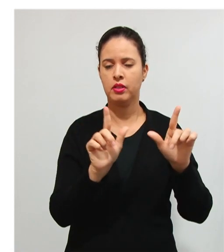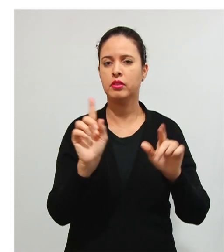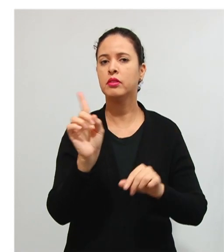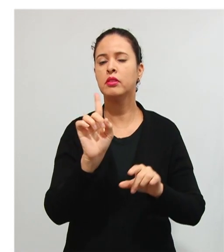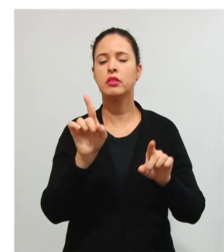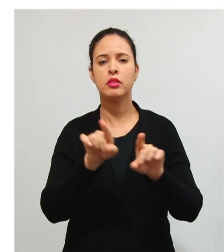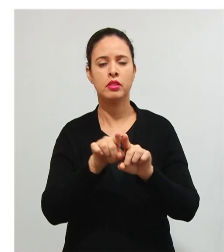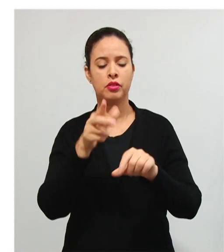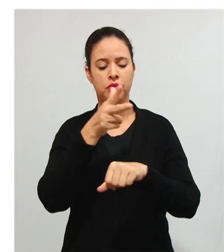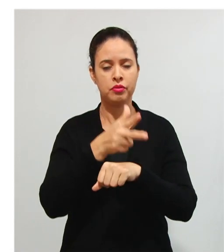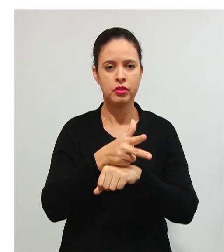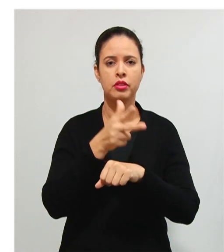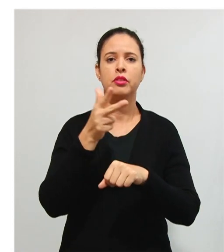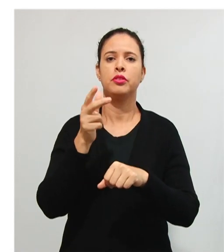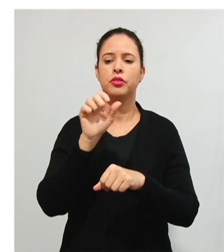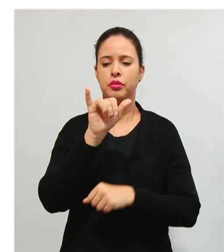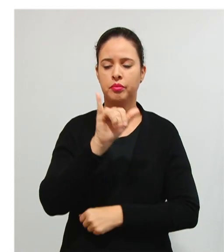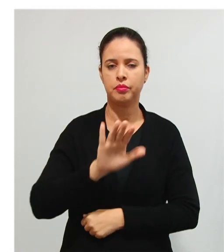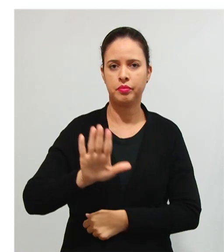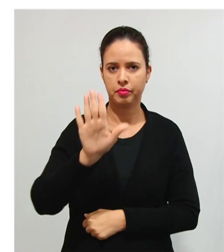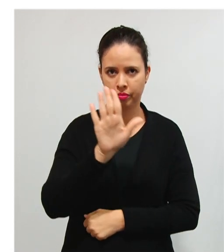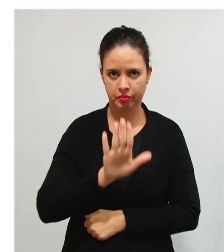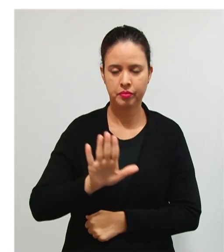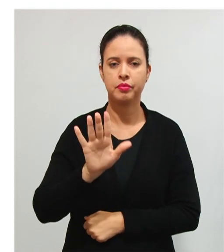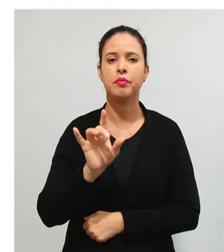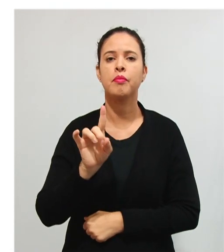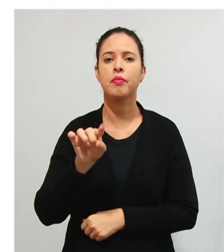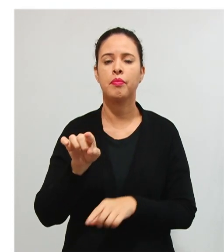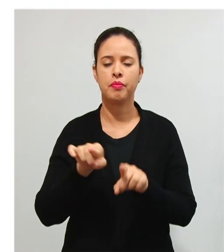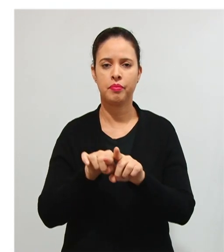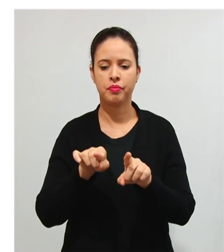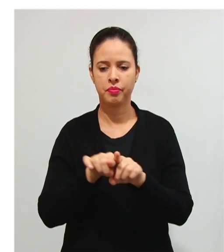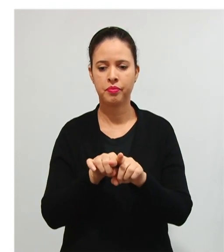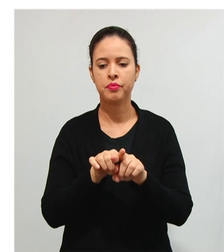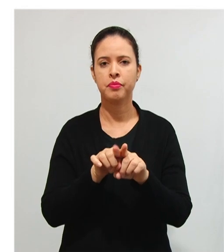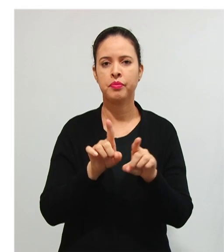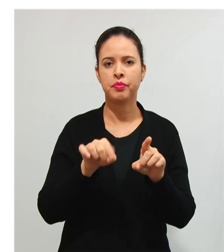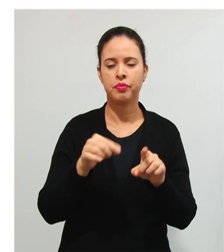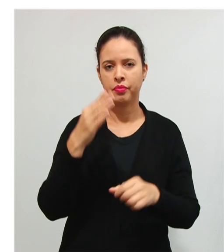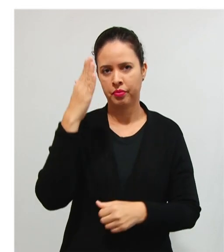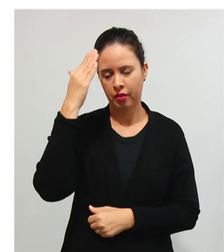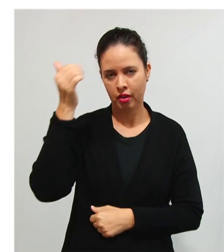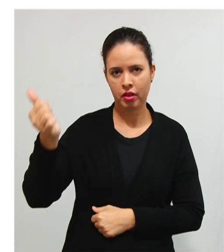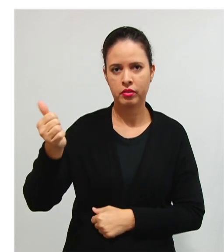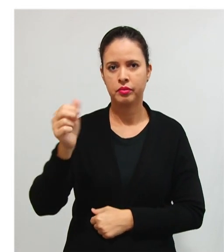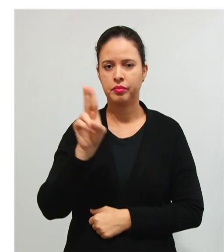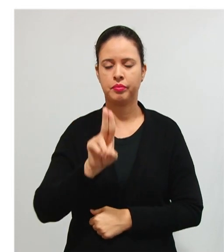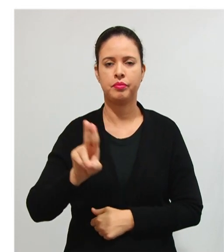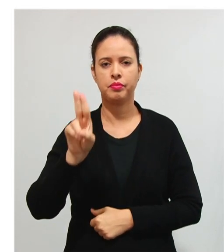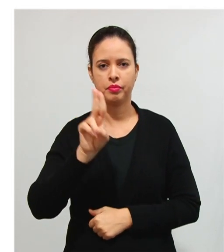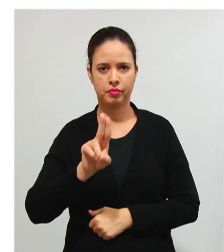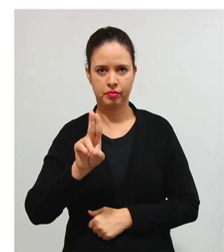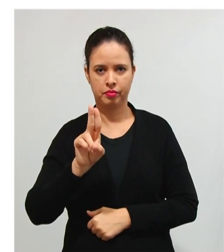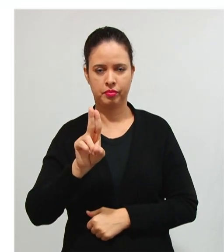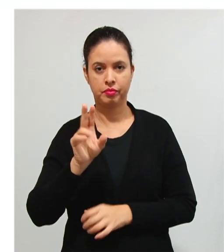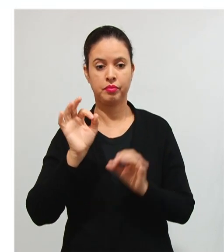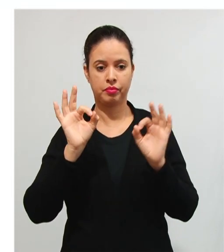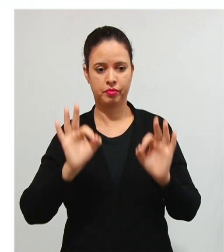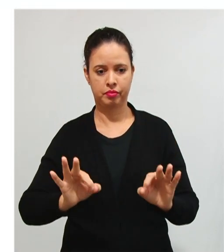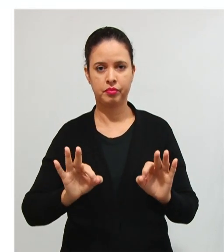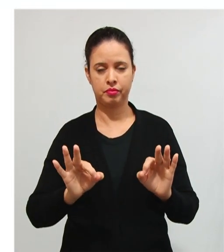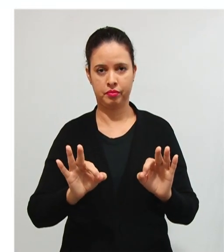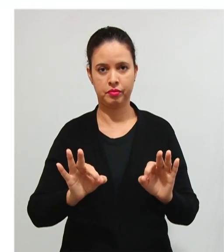buscar vídeos, eu posso buscar imagens. E conhecer essa ferramenta, saber utilizar de forma mais correta para